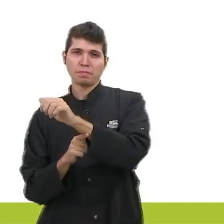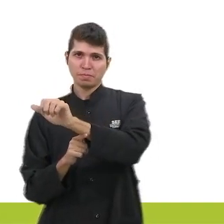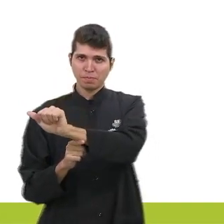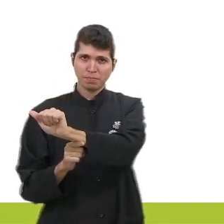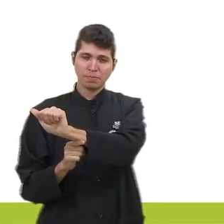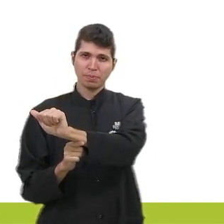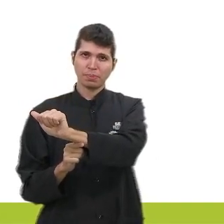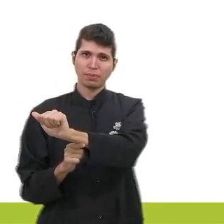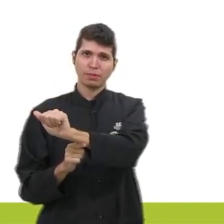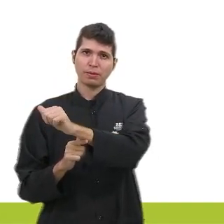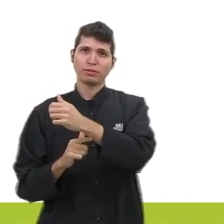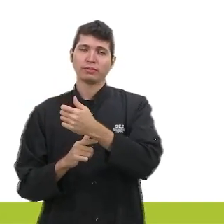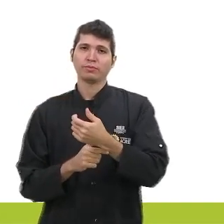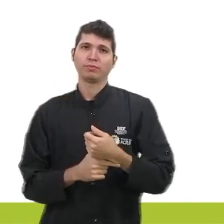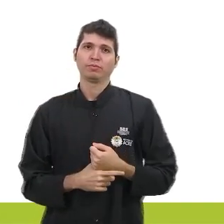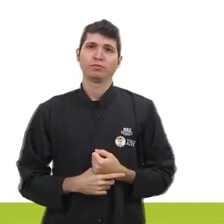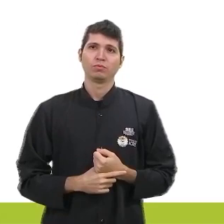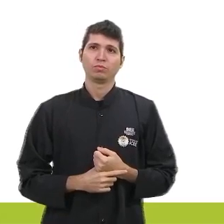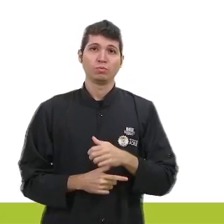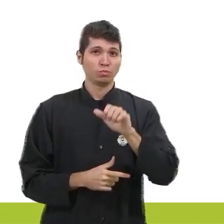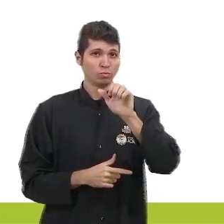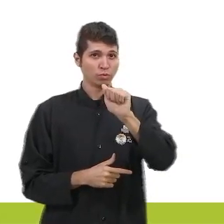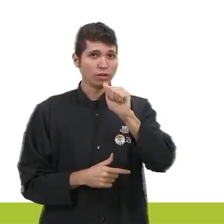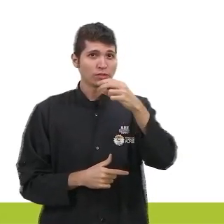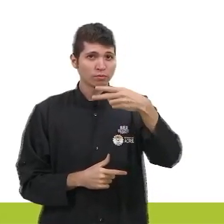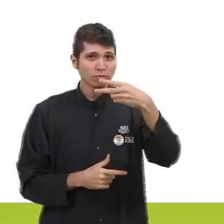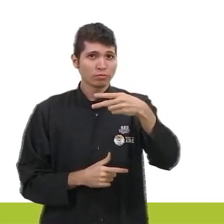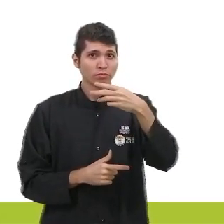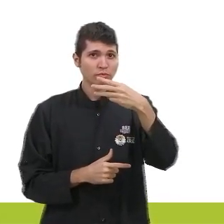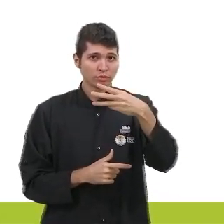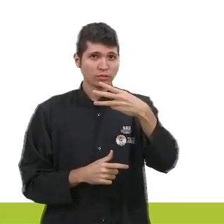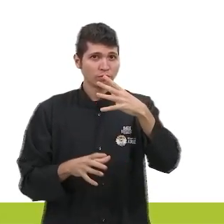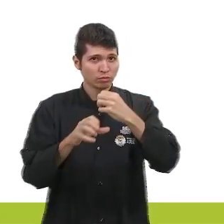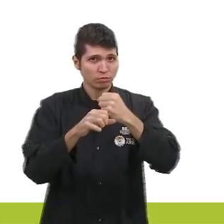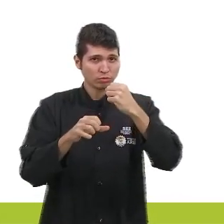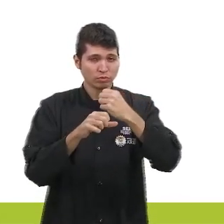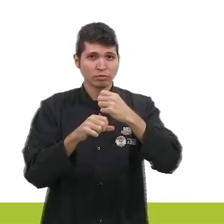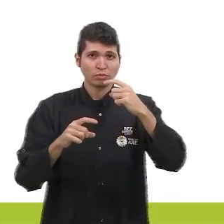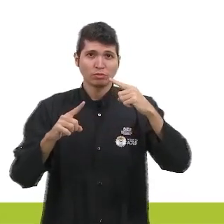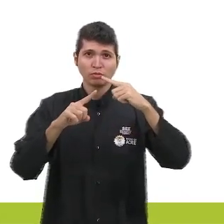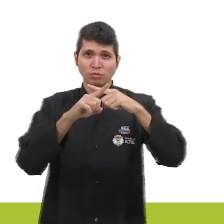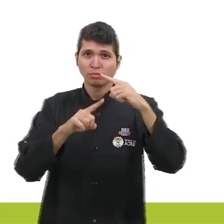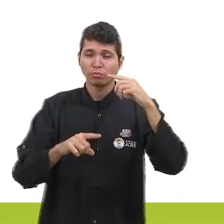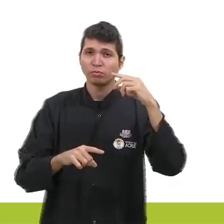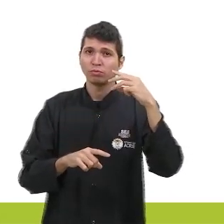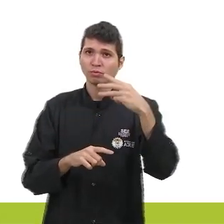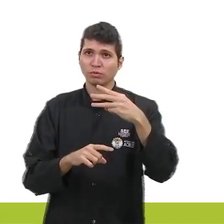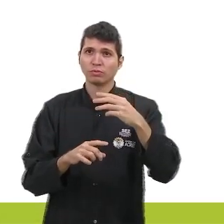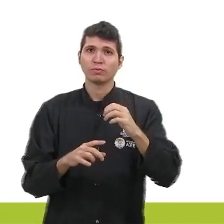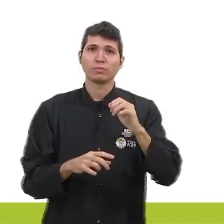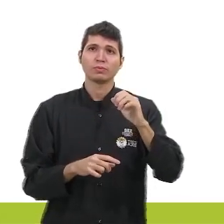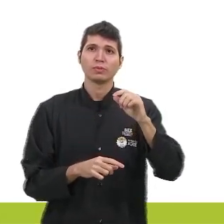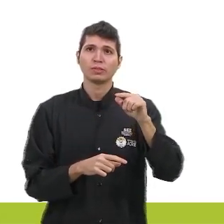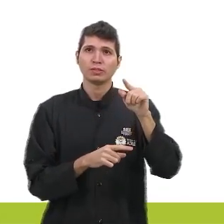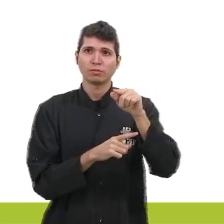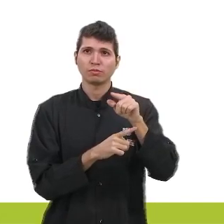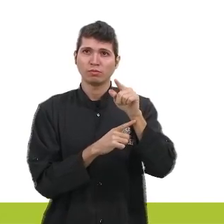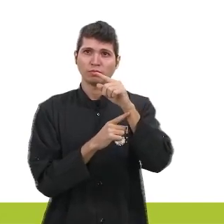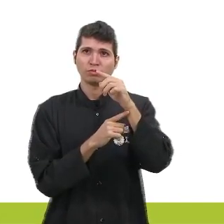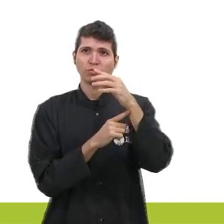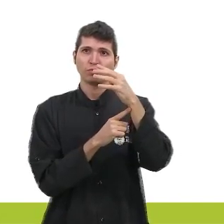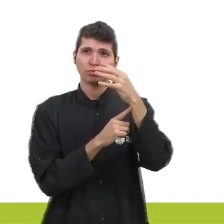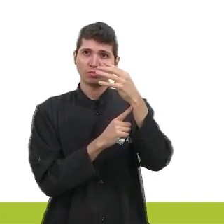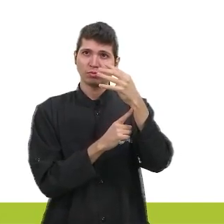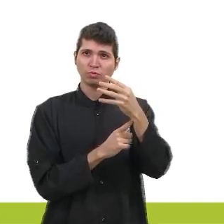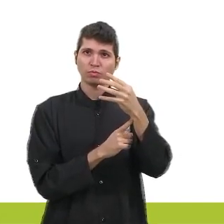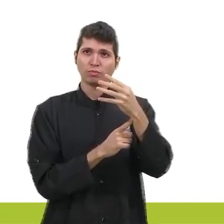problema, vale 3, ó. Então você vai multiplicar por 3. O resultado vai ser raiz quadrada de 4 vai dar 2, nesse